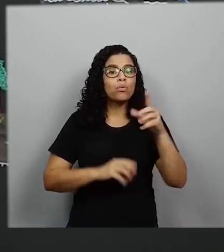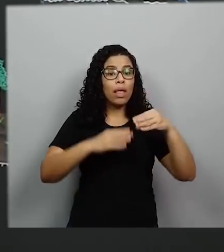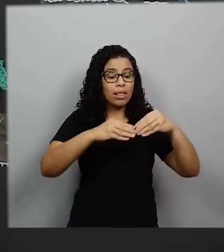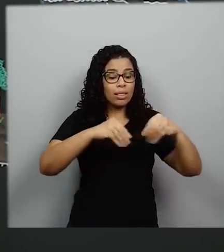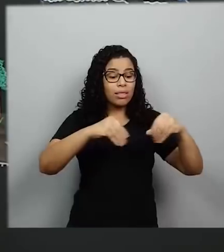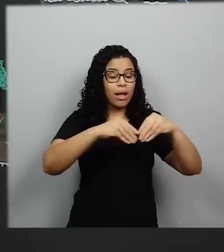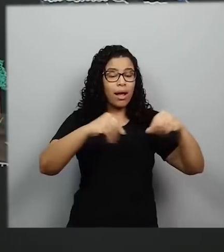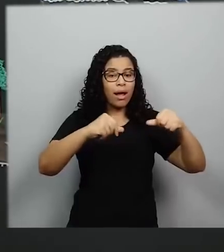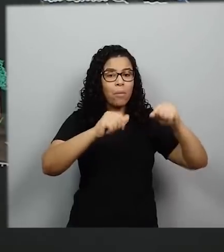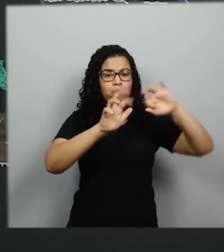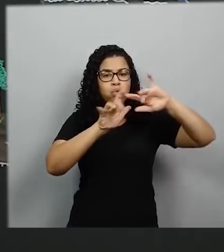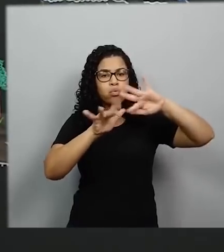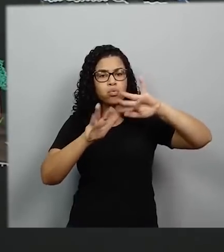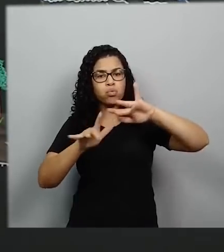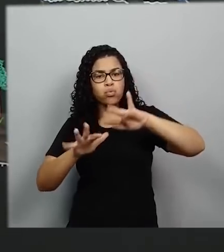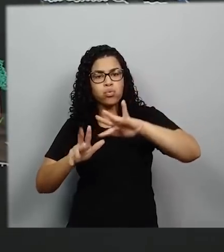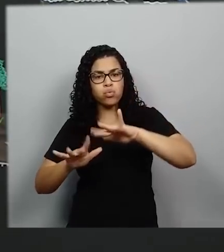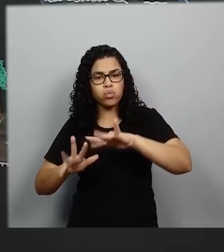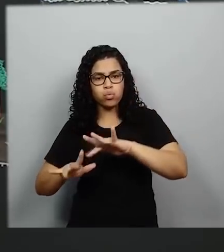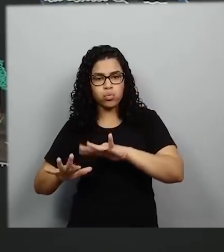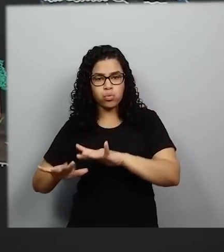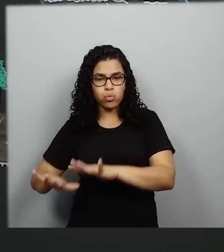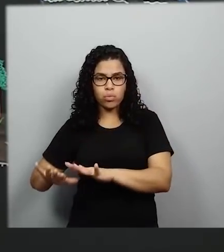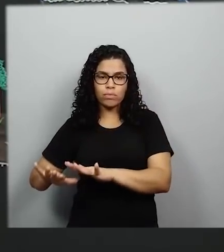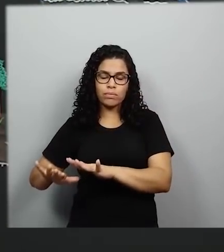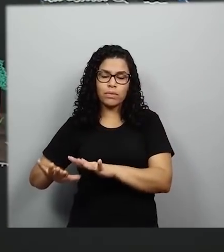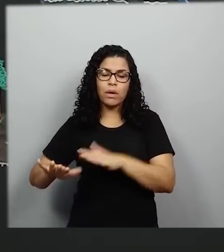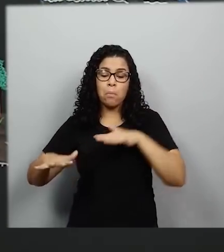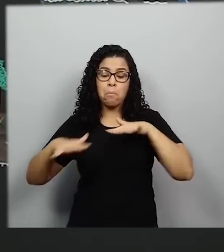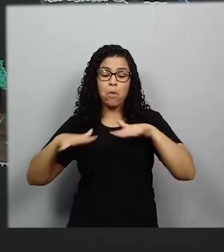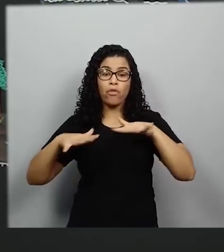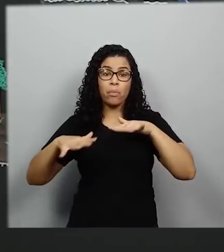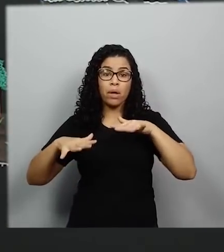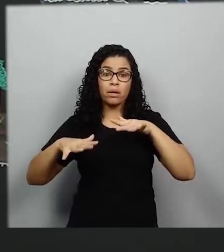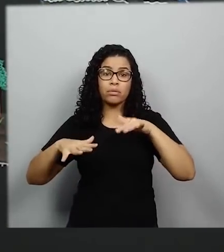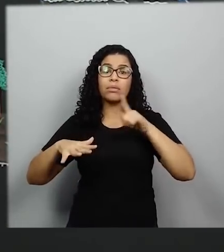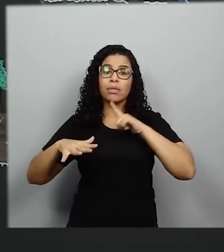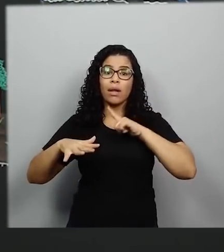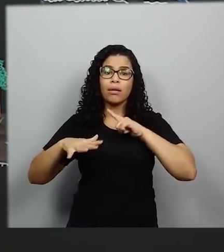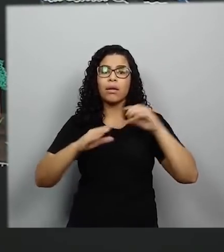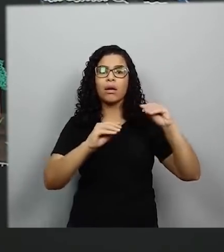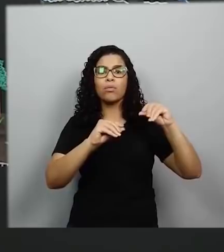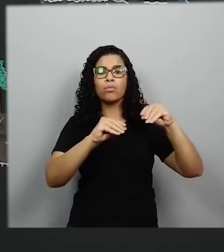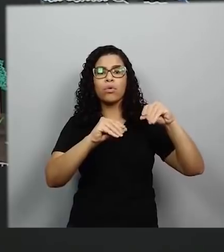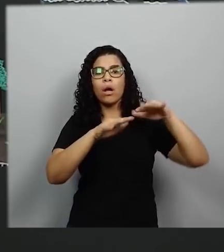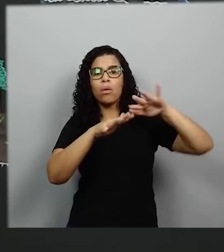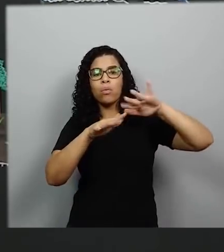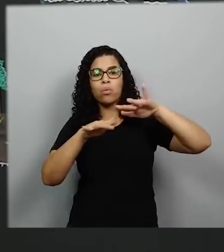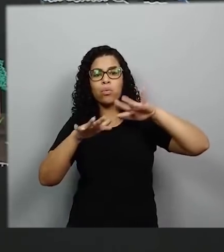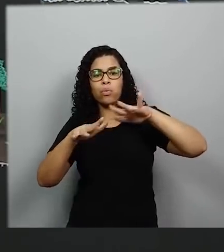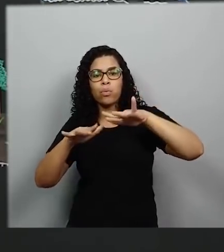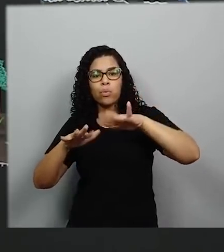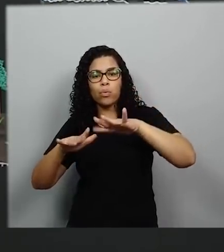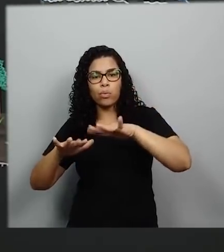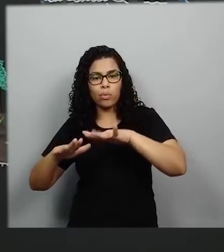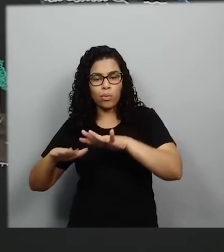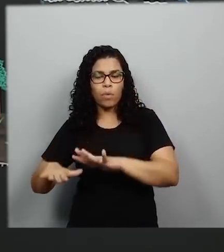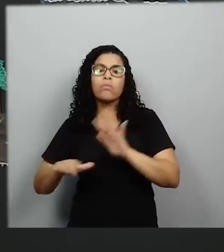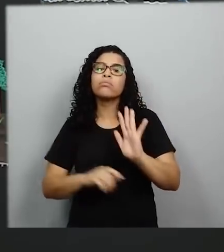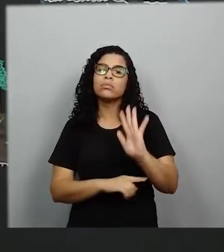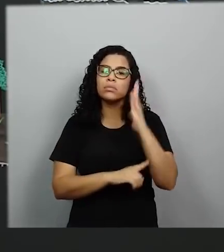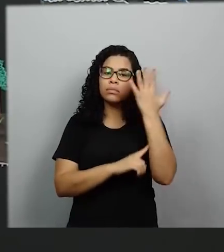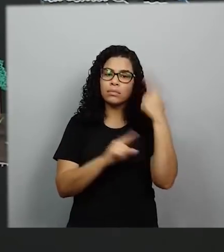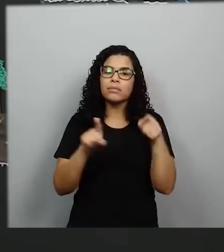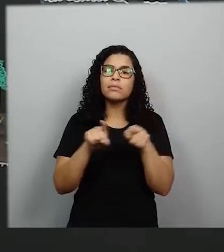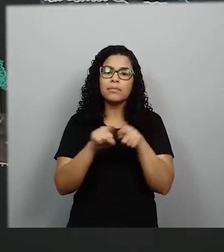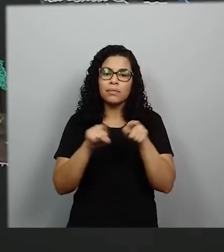terra, encostas, locais que às vezes pela leve movimentação da crosta terrestre que às vezes a gente não percebe, ocorre